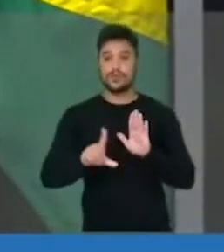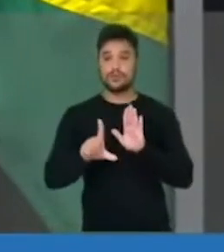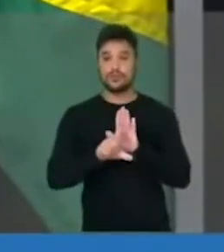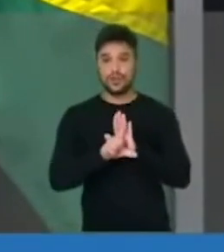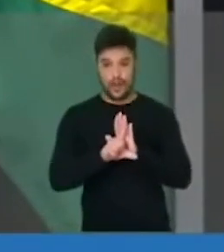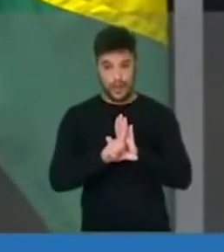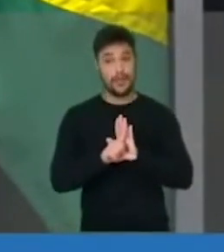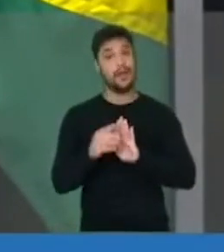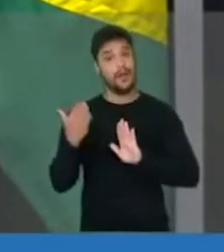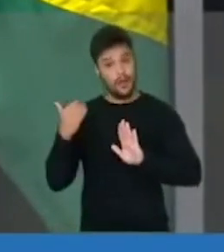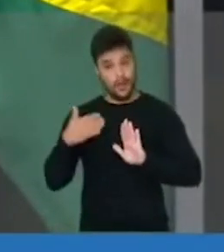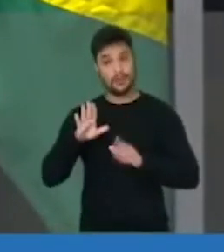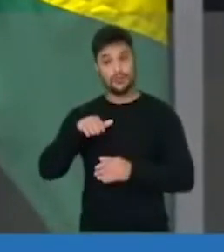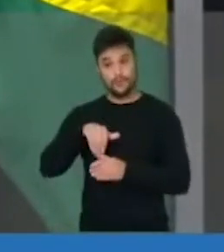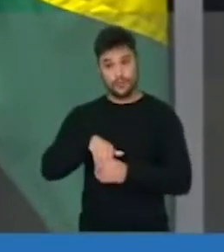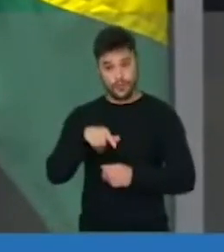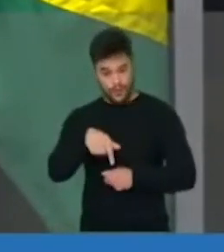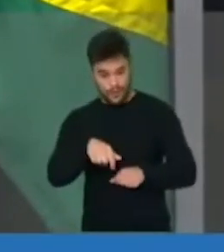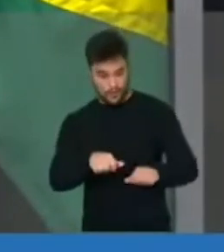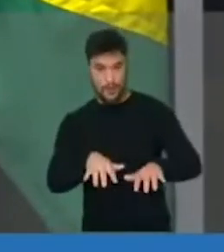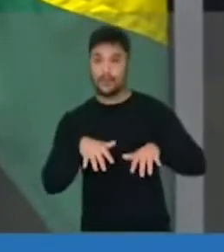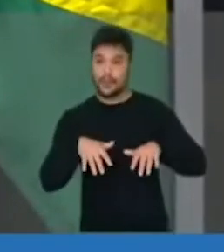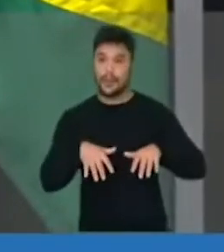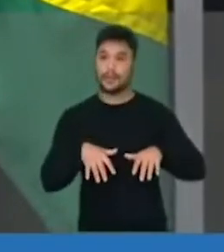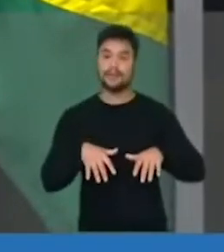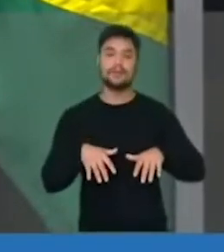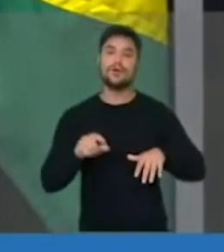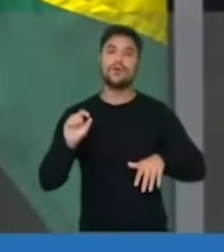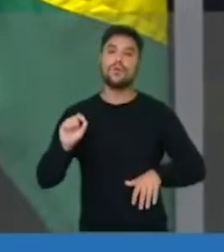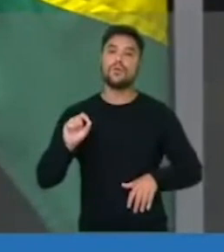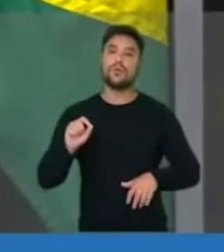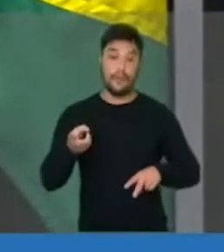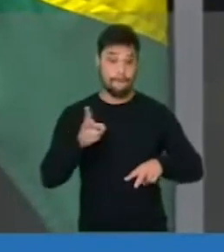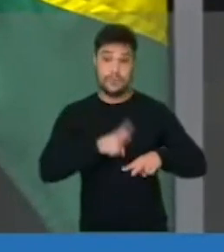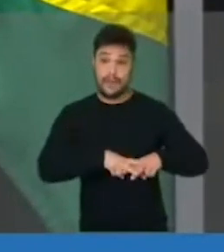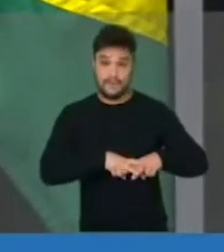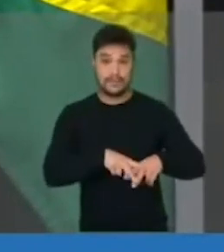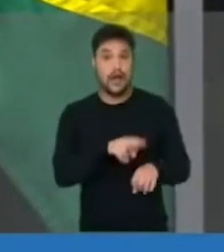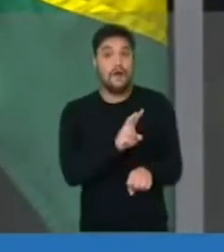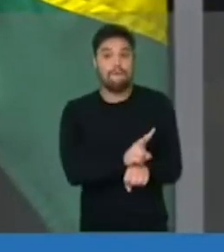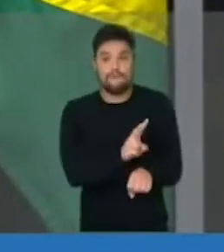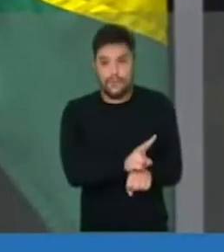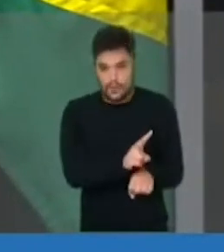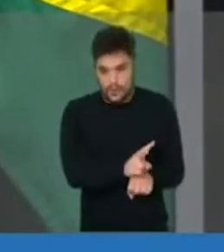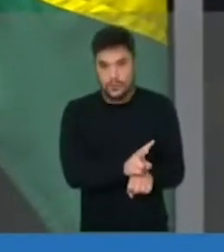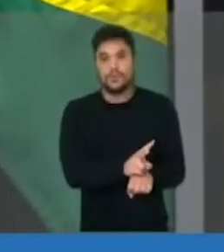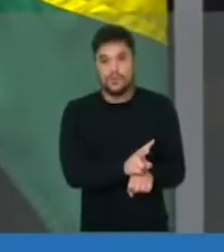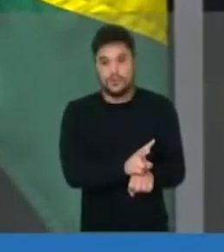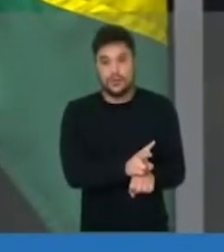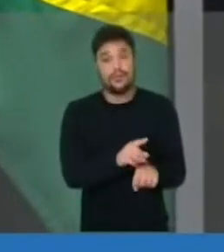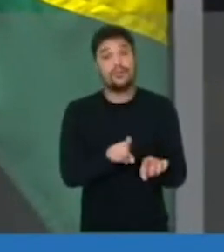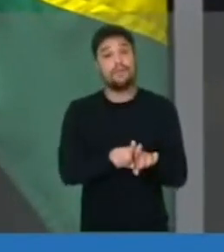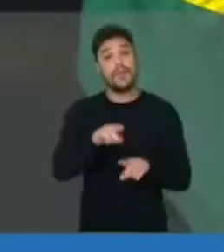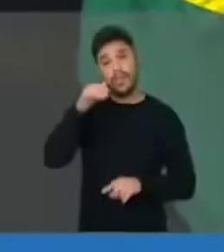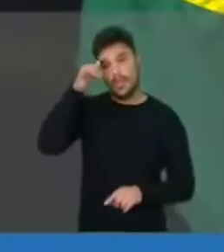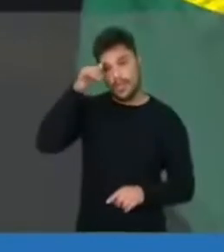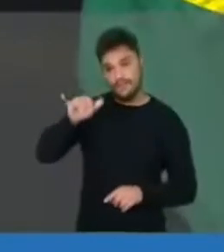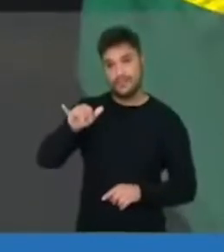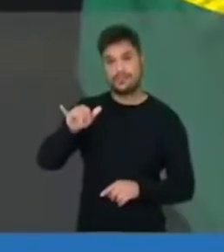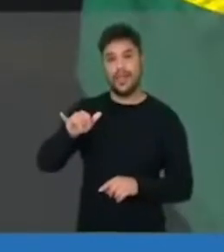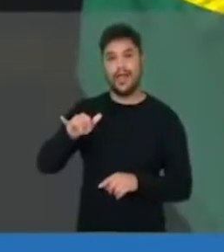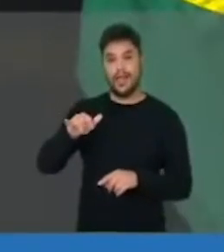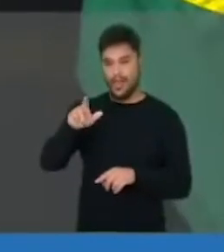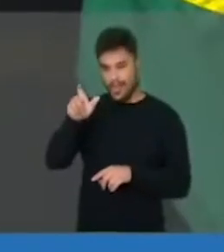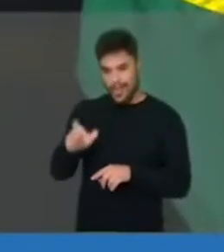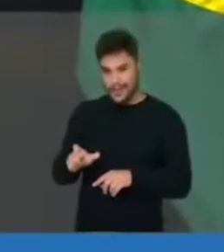acabamos de votar em plenário da prisão preventiva e também impedir né a liberdade